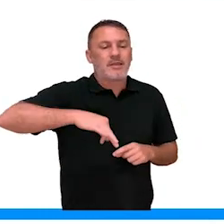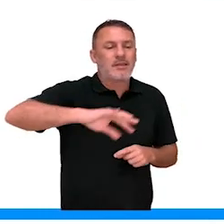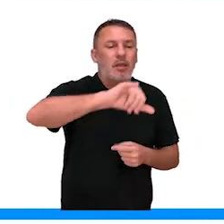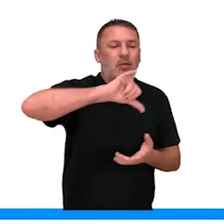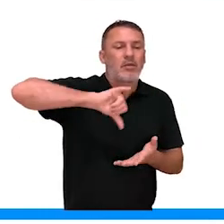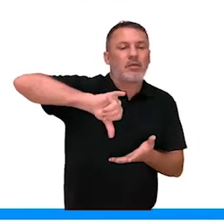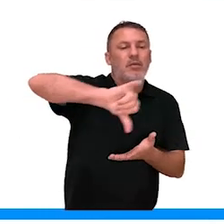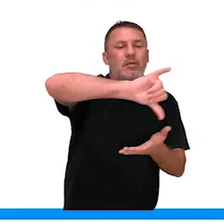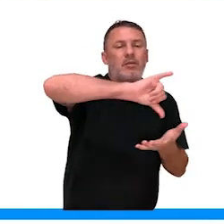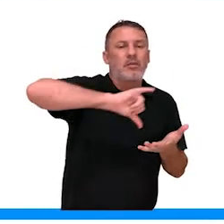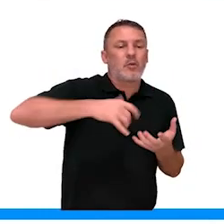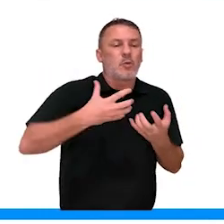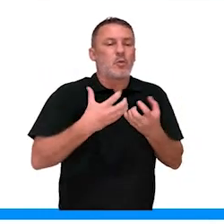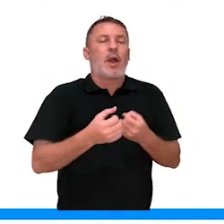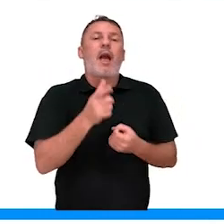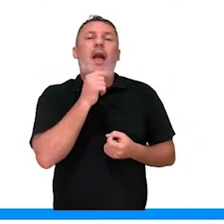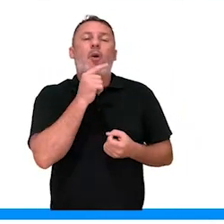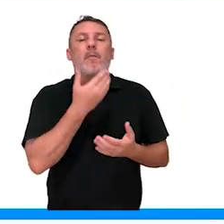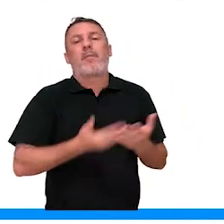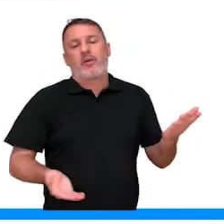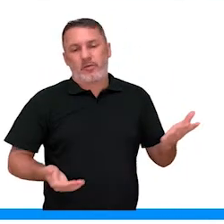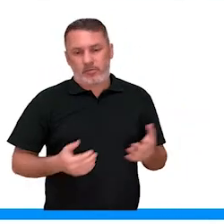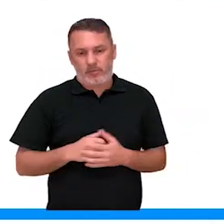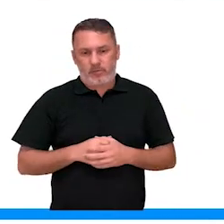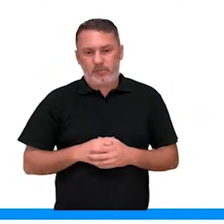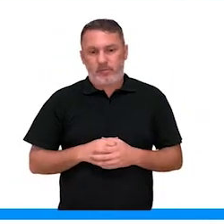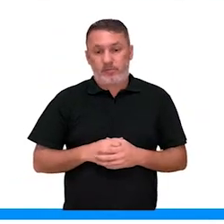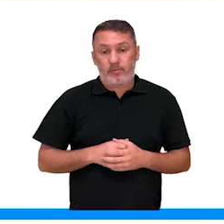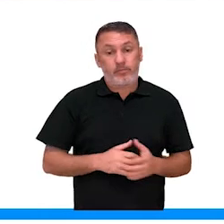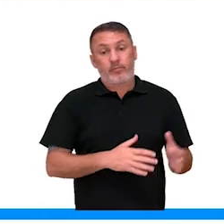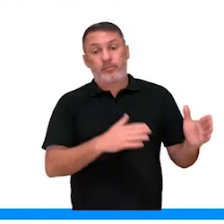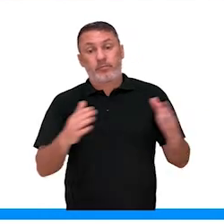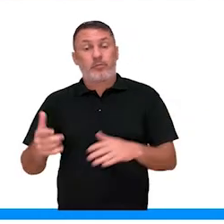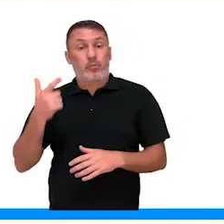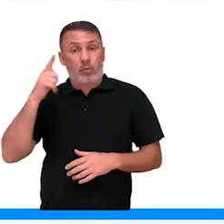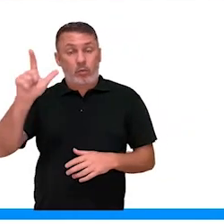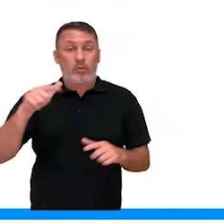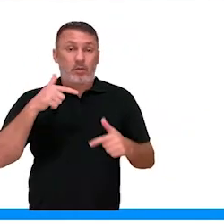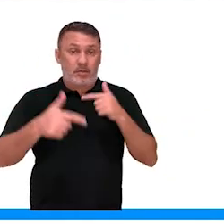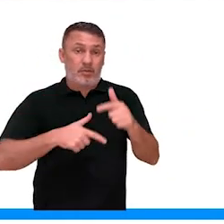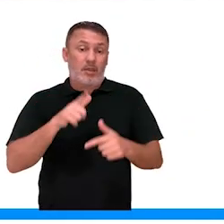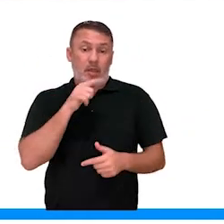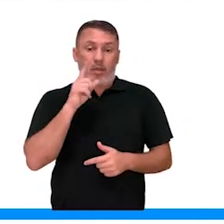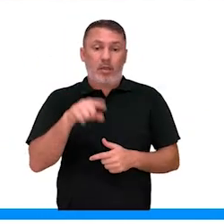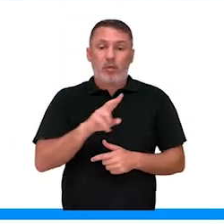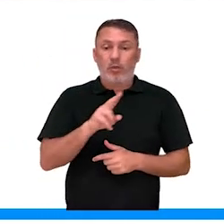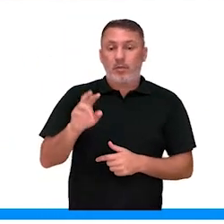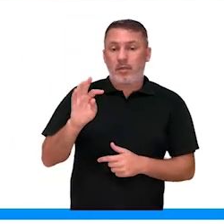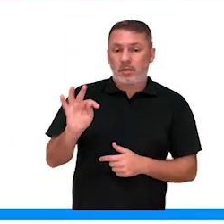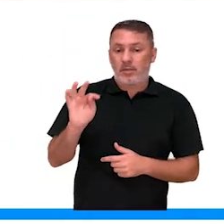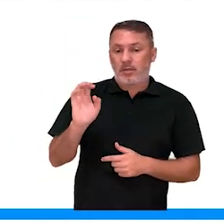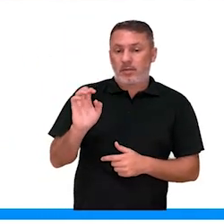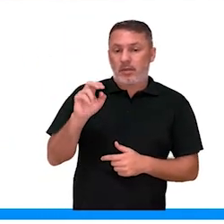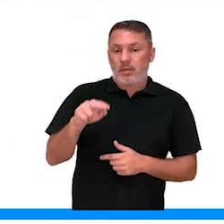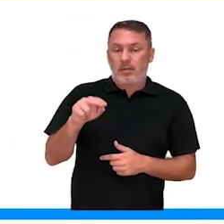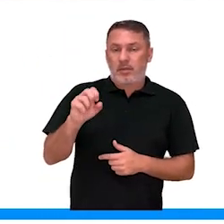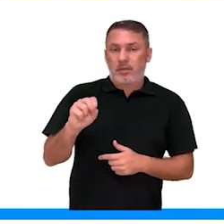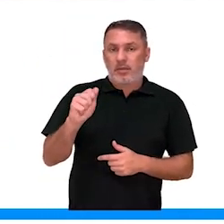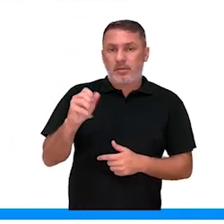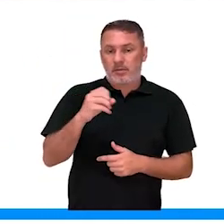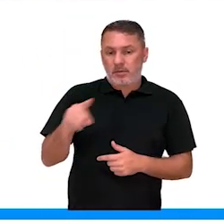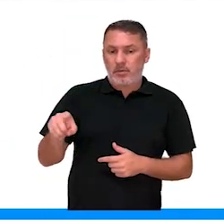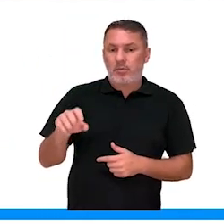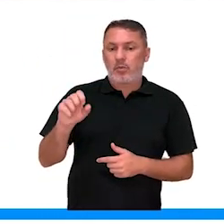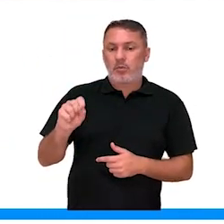ela perde água para o meio. Outra função que a água tem é a de tensão